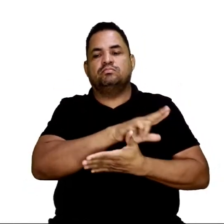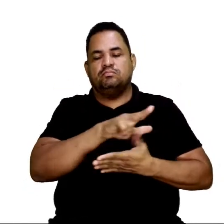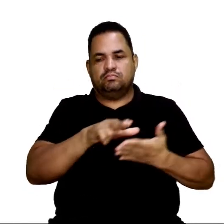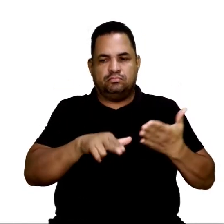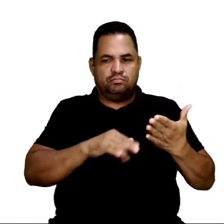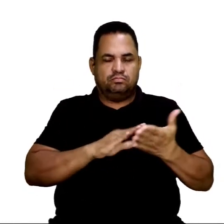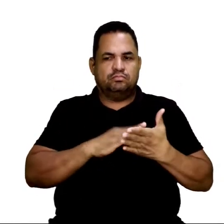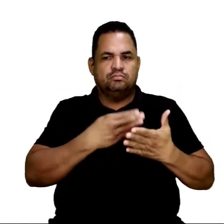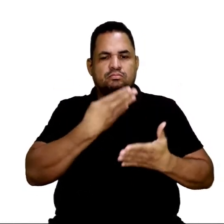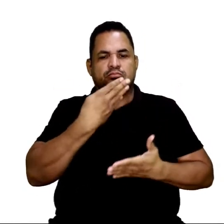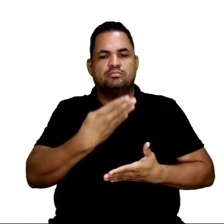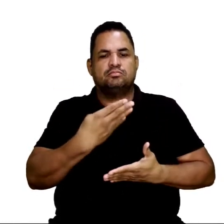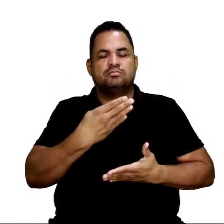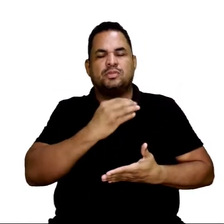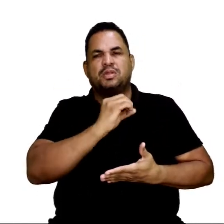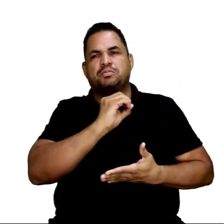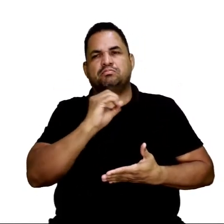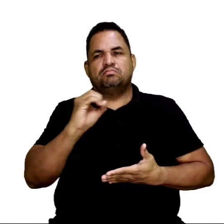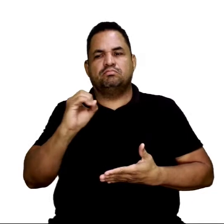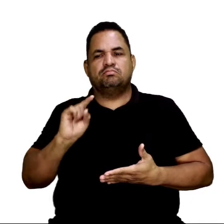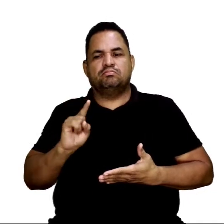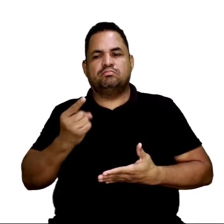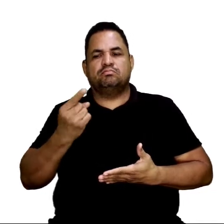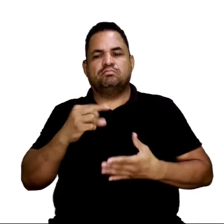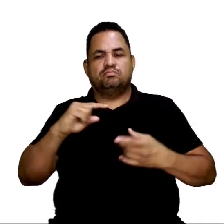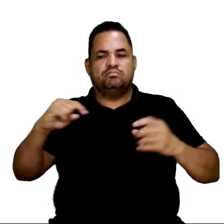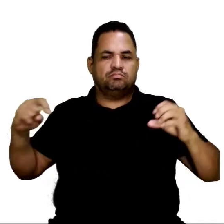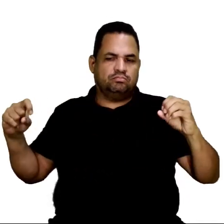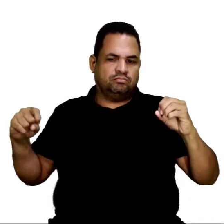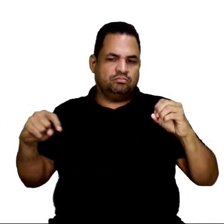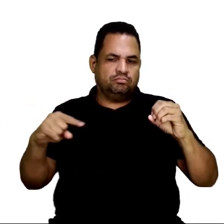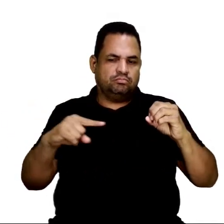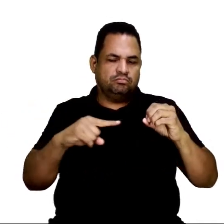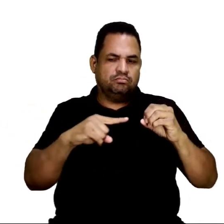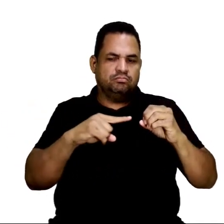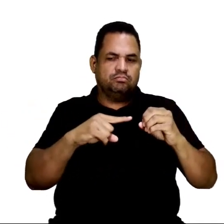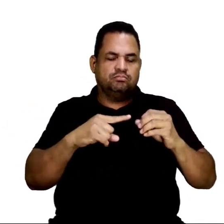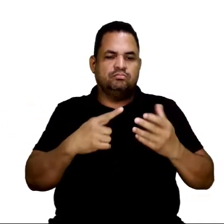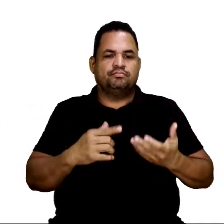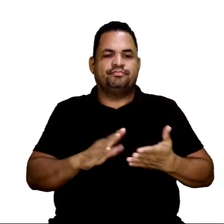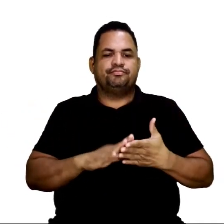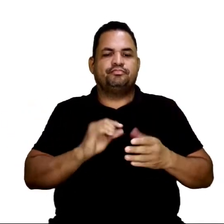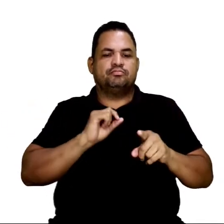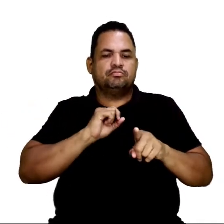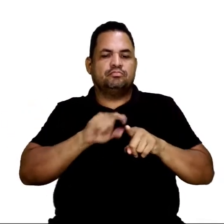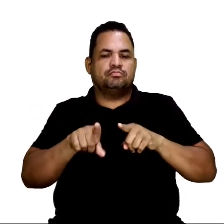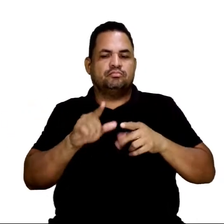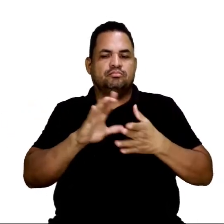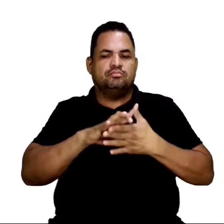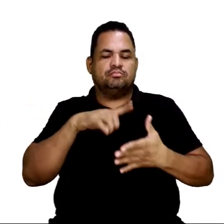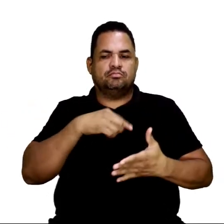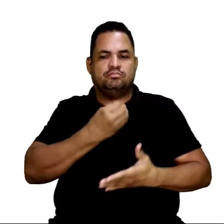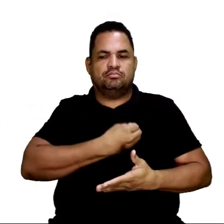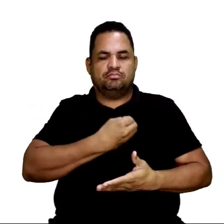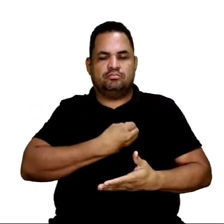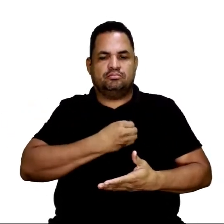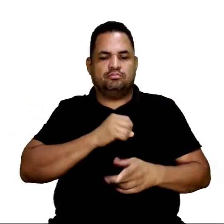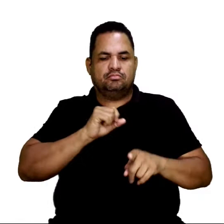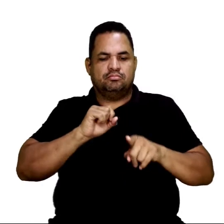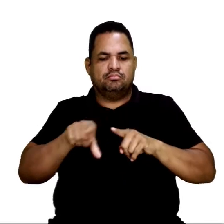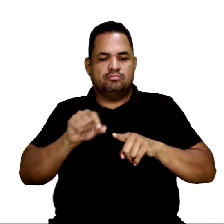mais de 400 aí, mil espermatozoides lançados em um processo ejaculatório, você tem esses inúmeros